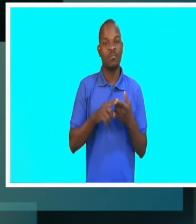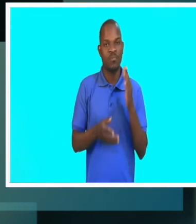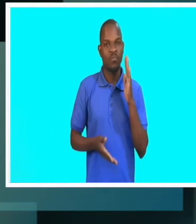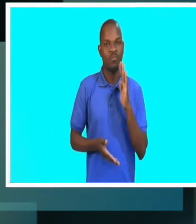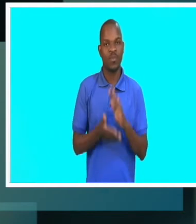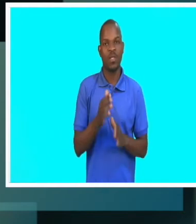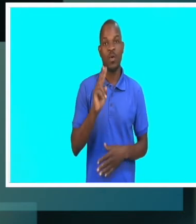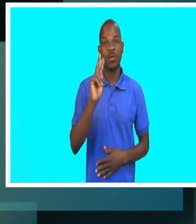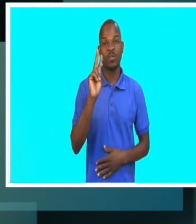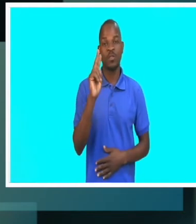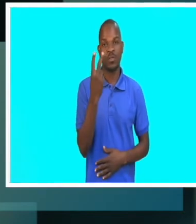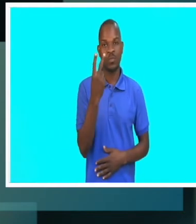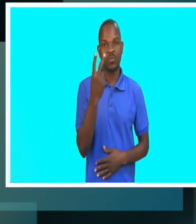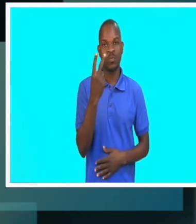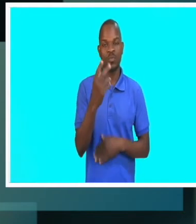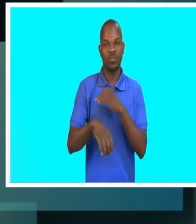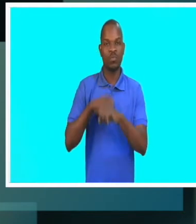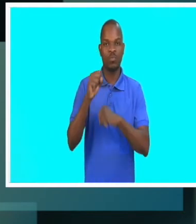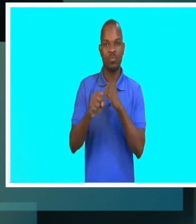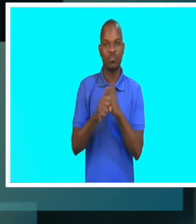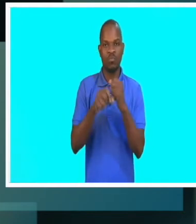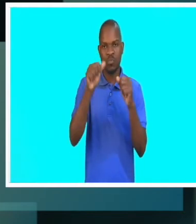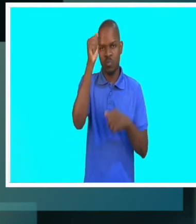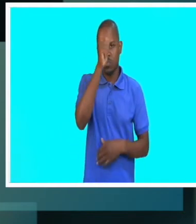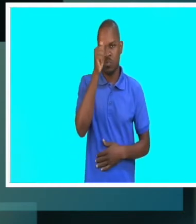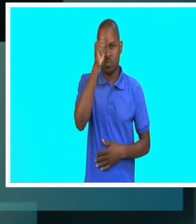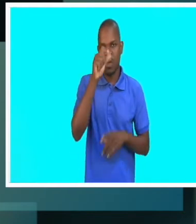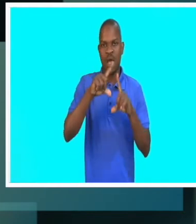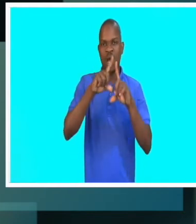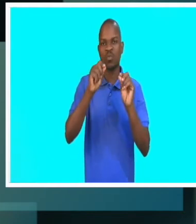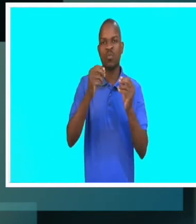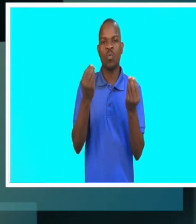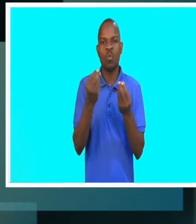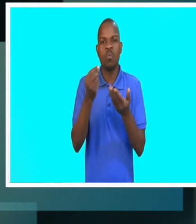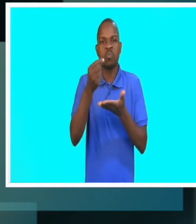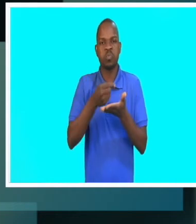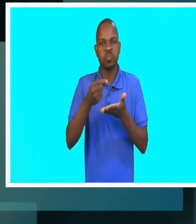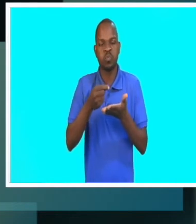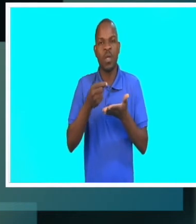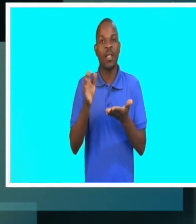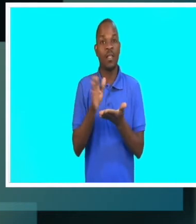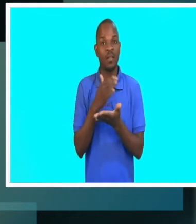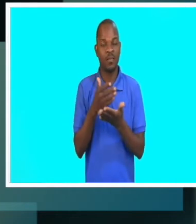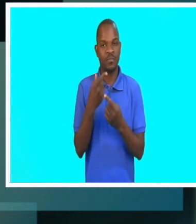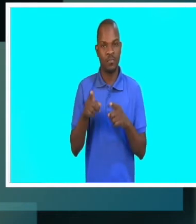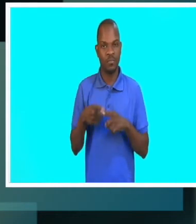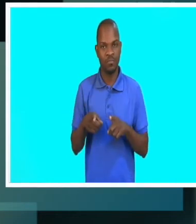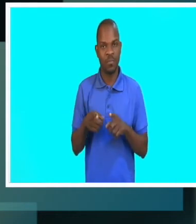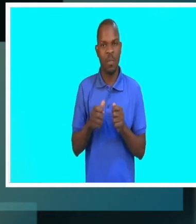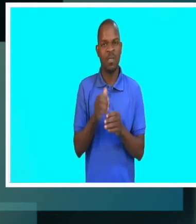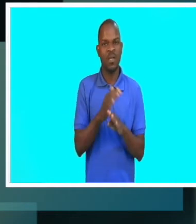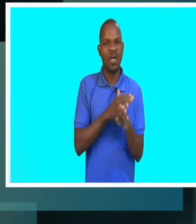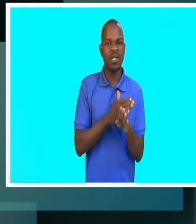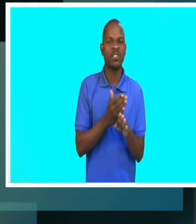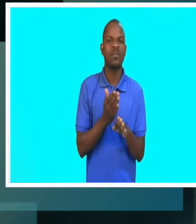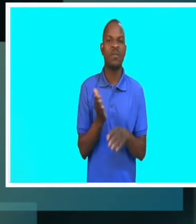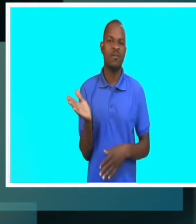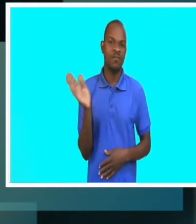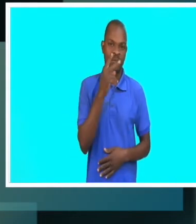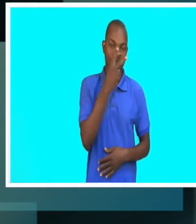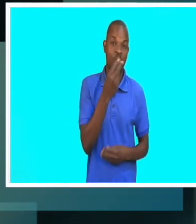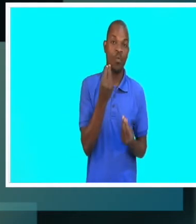Ela também está no segundo ano de licenciatura de literatura moçambicana. Mas antes de conversar com ela,